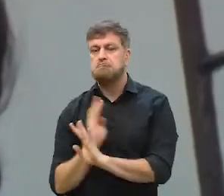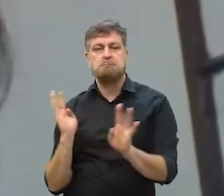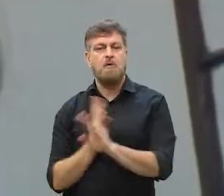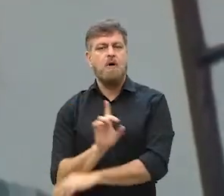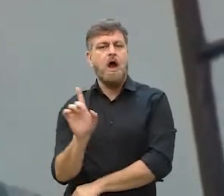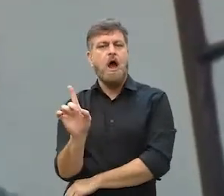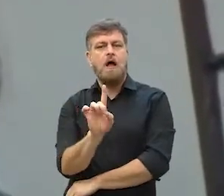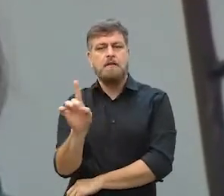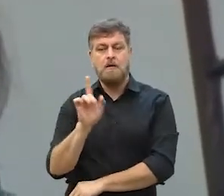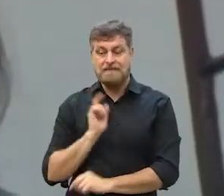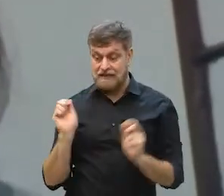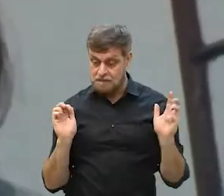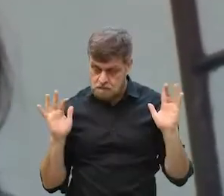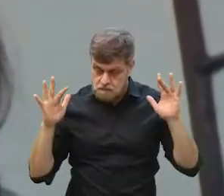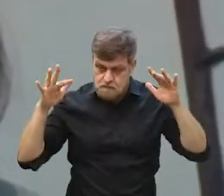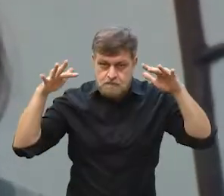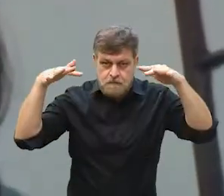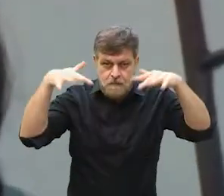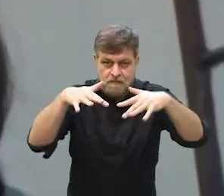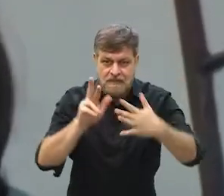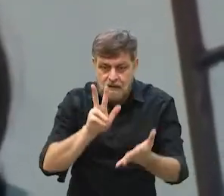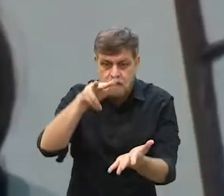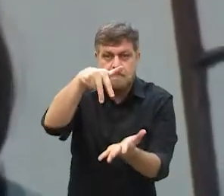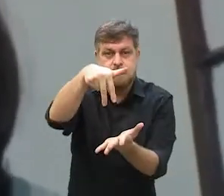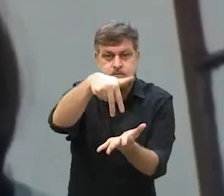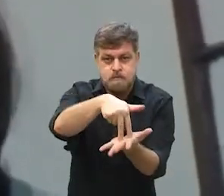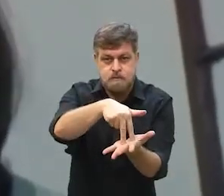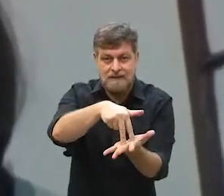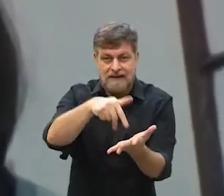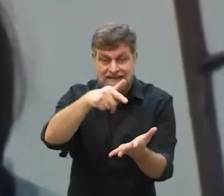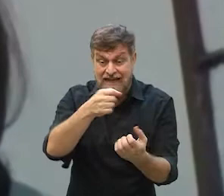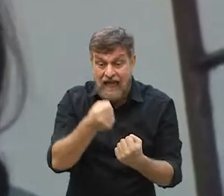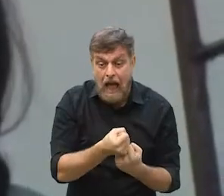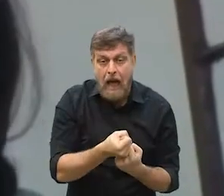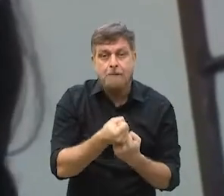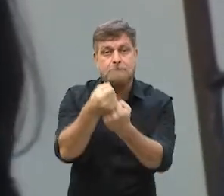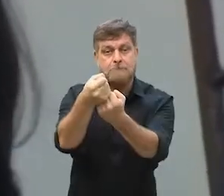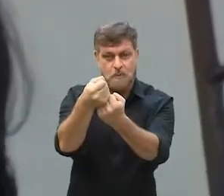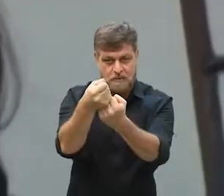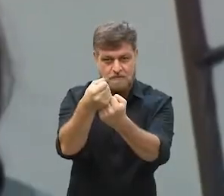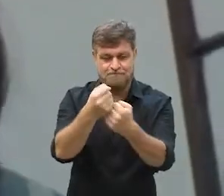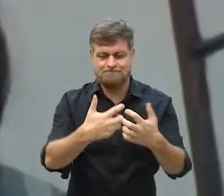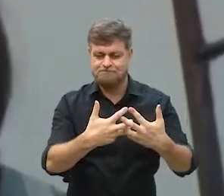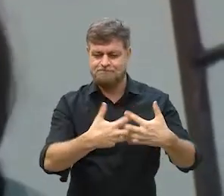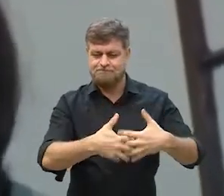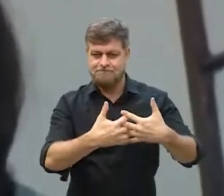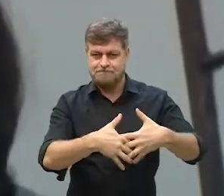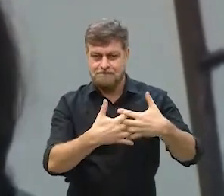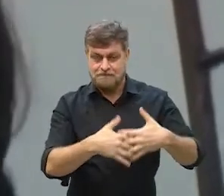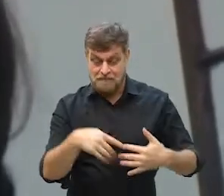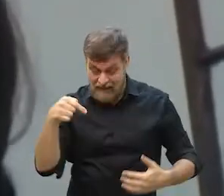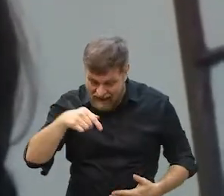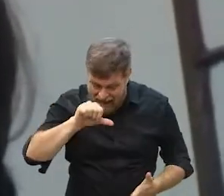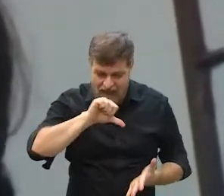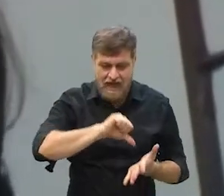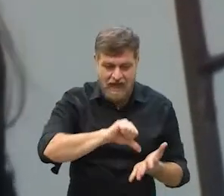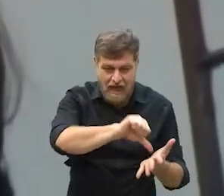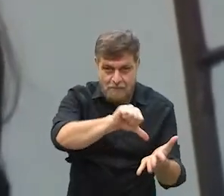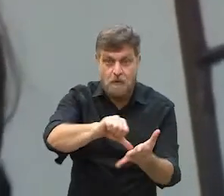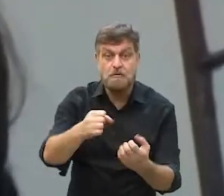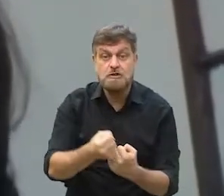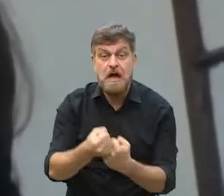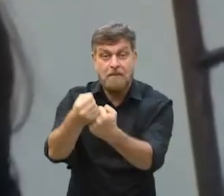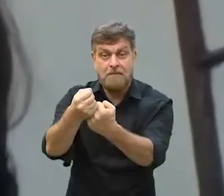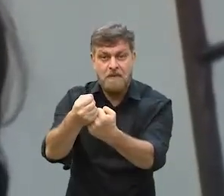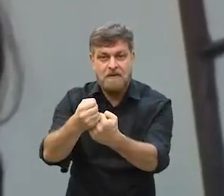está passando, mas que a população realmente tem como ponto de apoio. São esses pontos de apoio